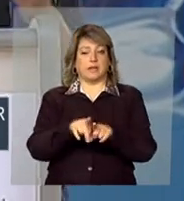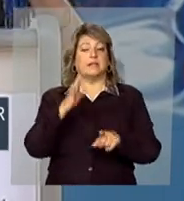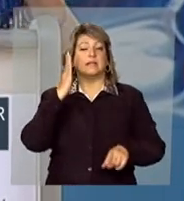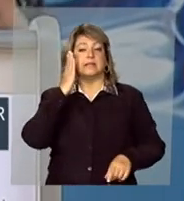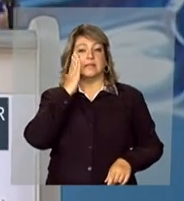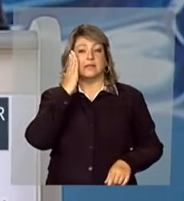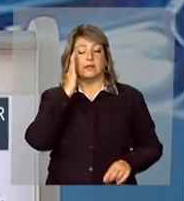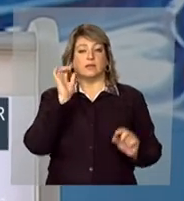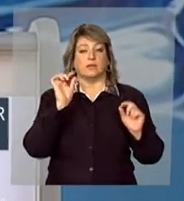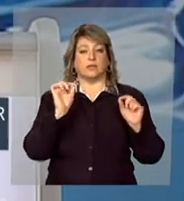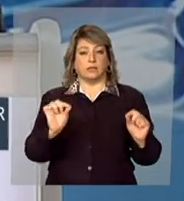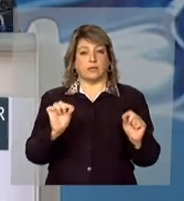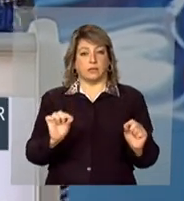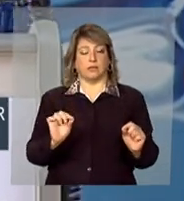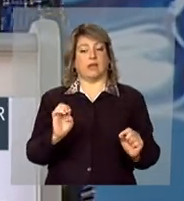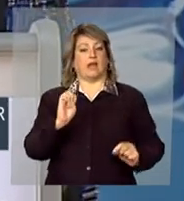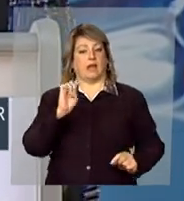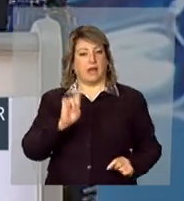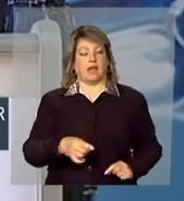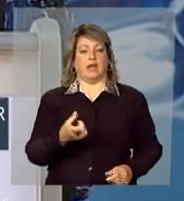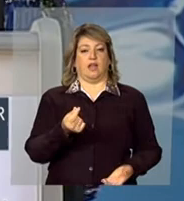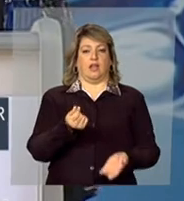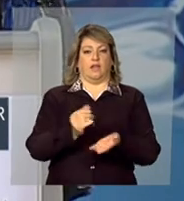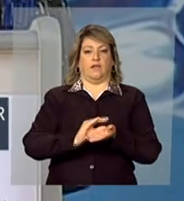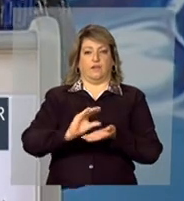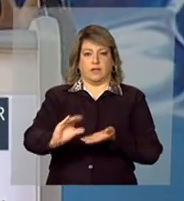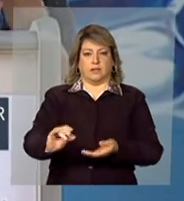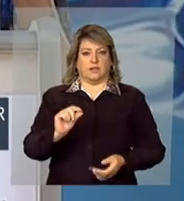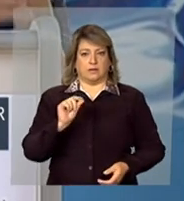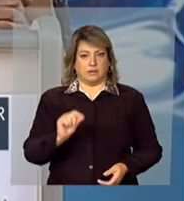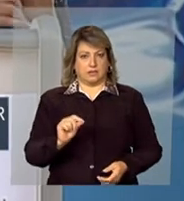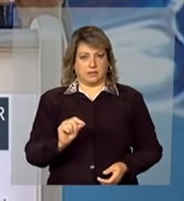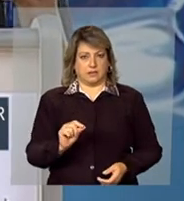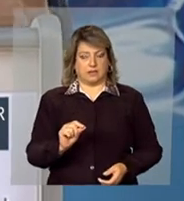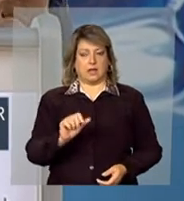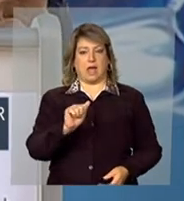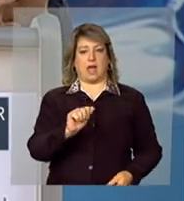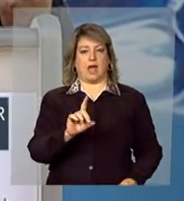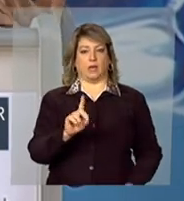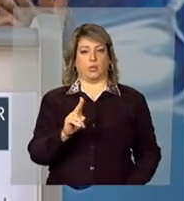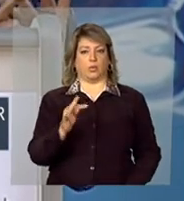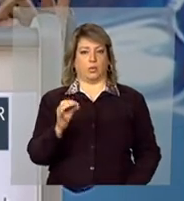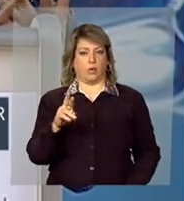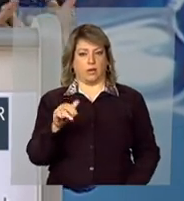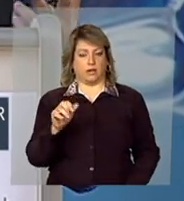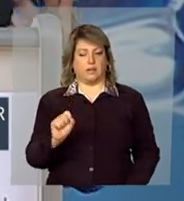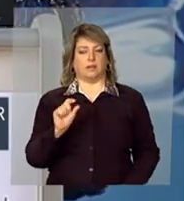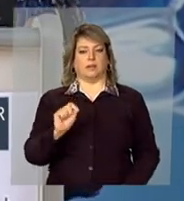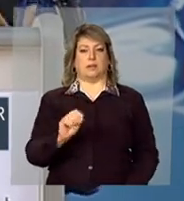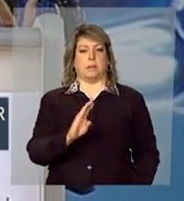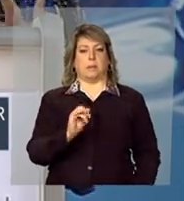saibamos que são investidos em adutoras, barragens,